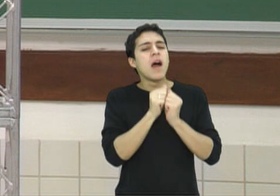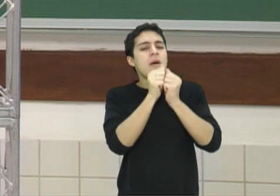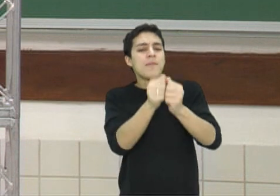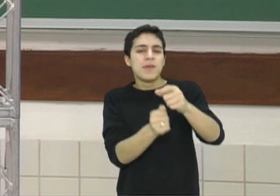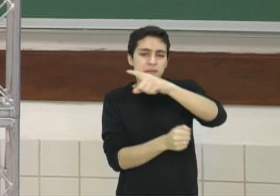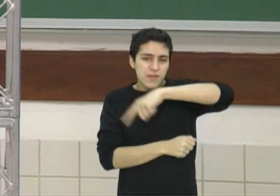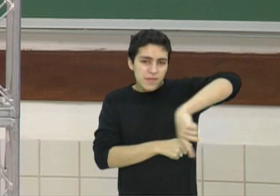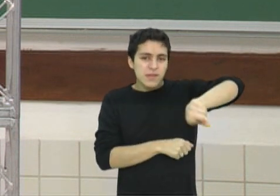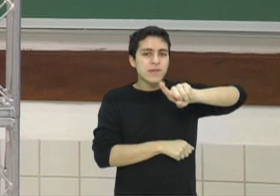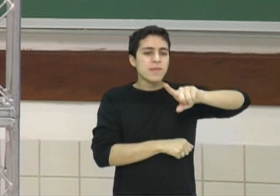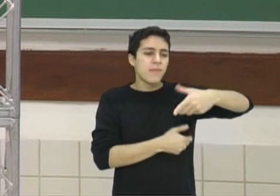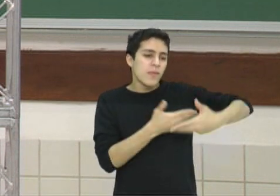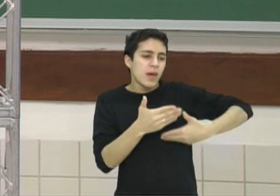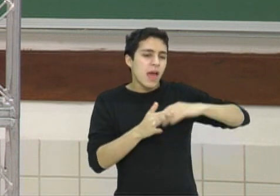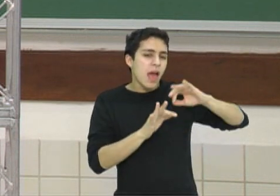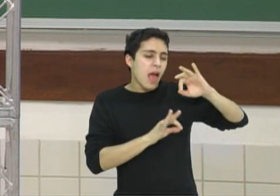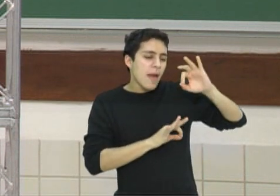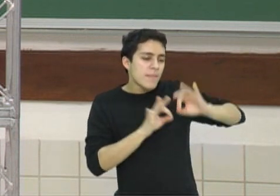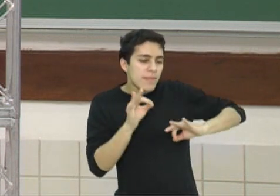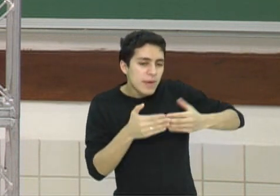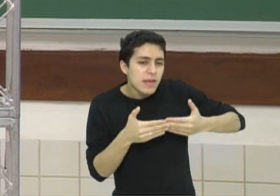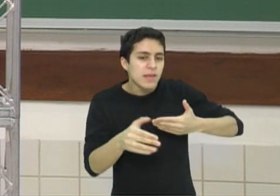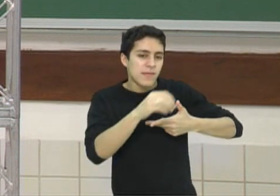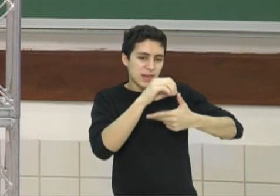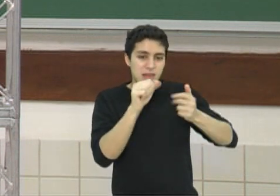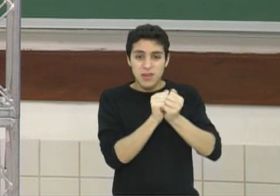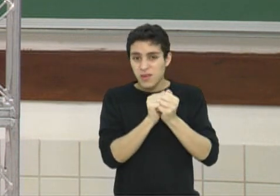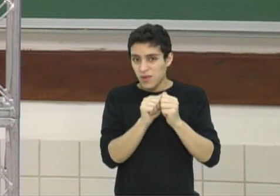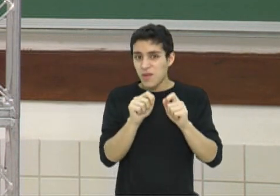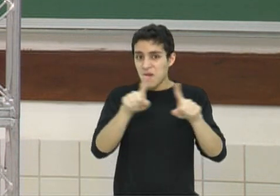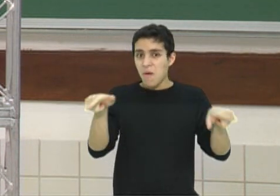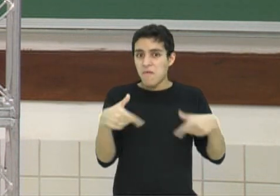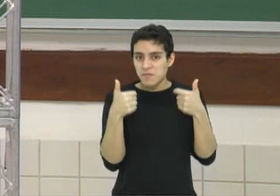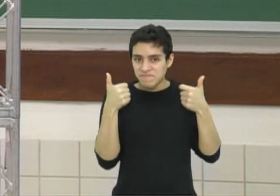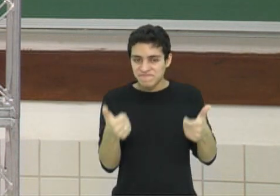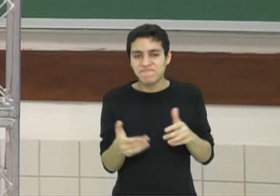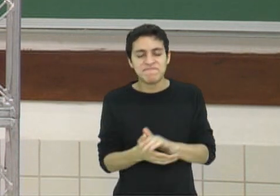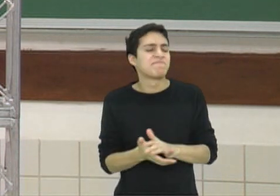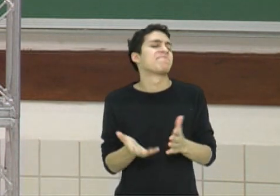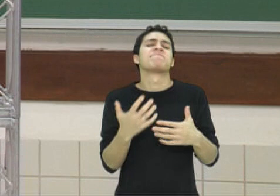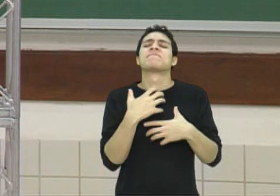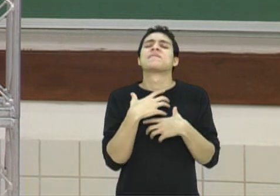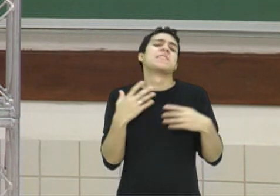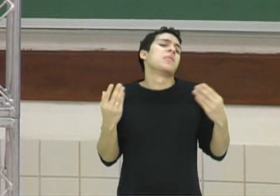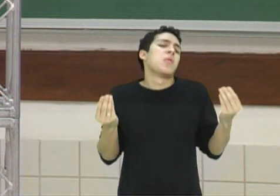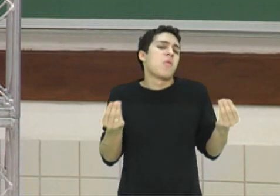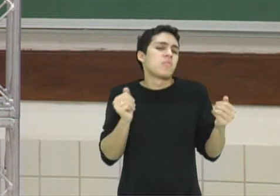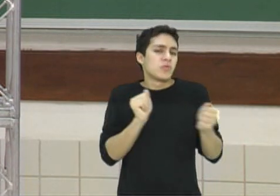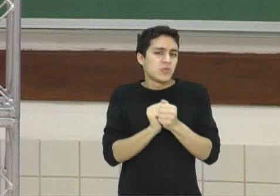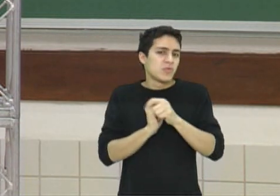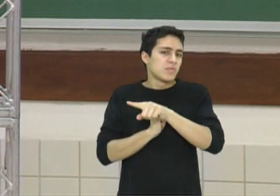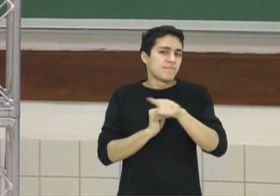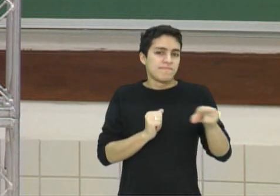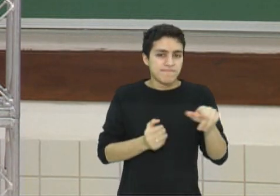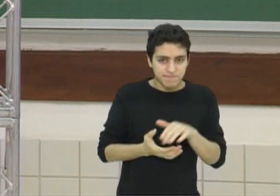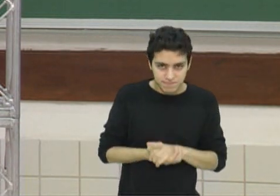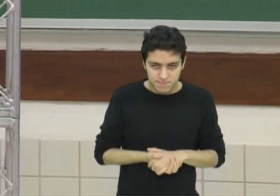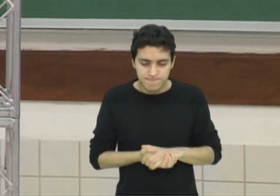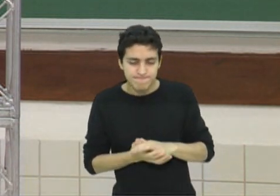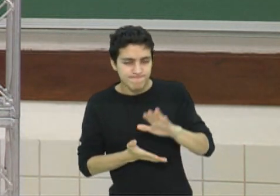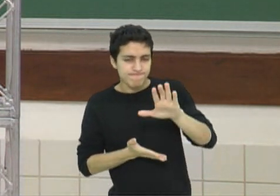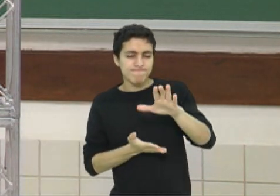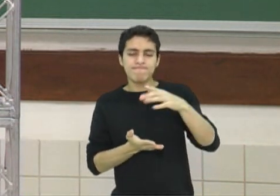de preparação do Enem juntamente com vocês. De que forma eu vou fazer essa missão juntamente com vocês? Eu vou